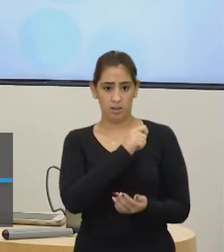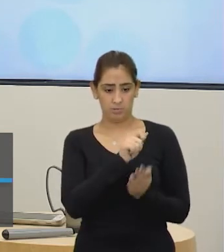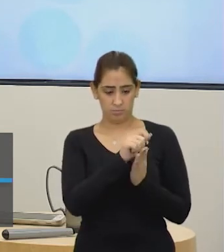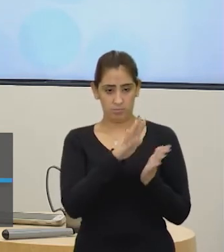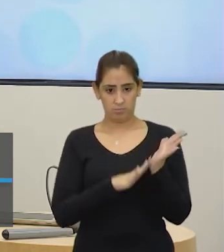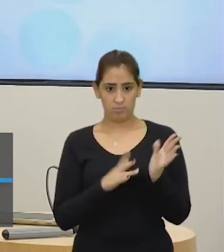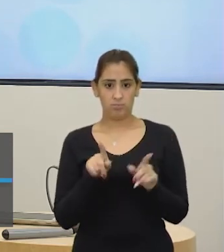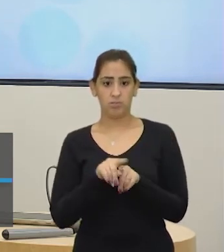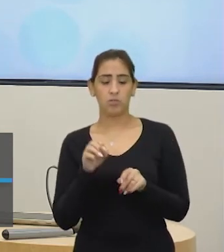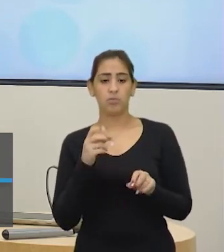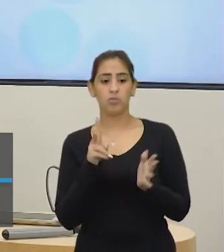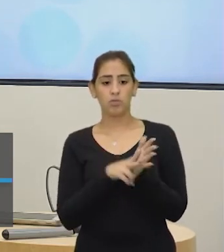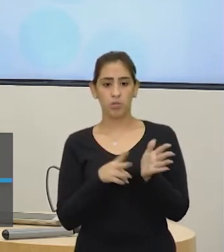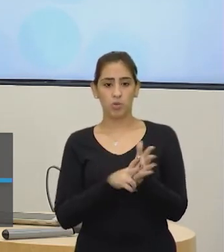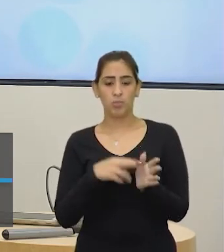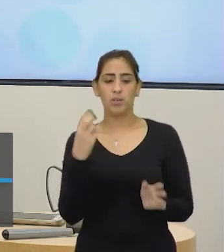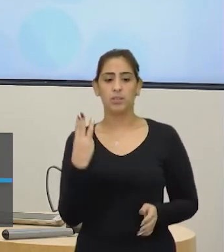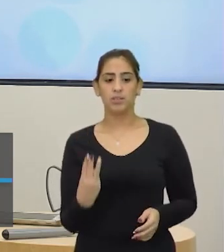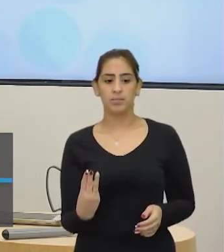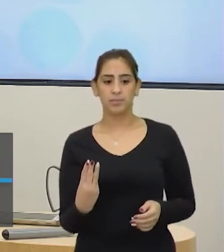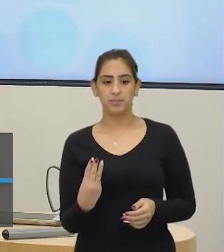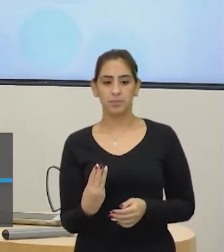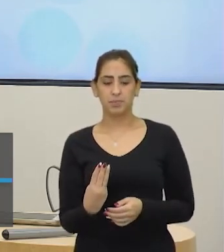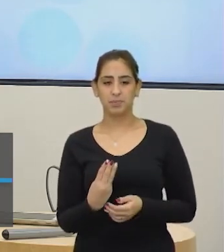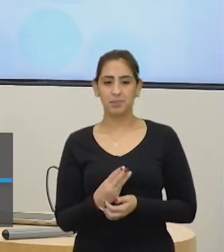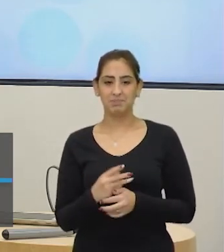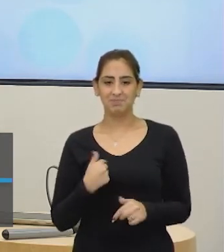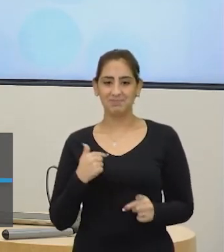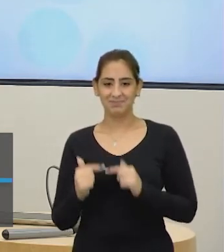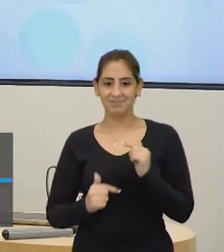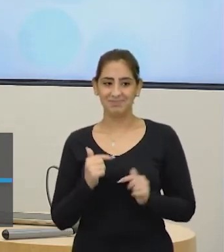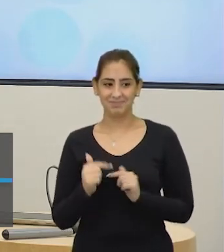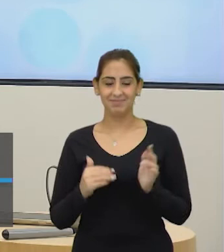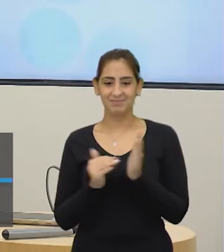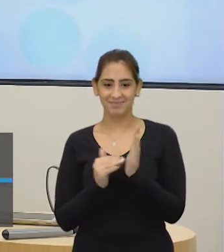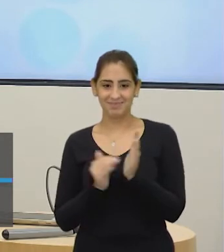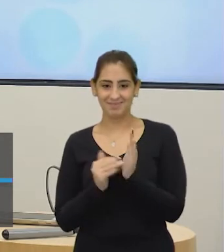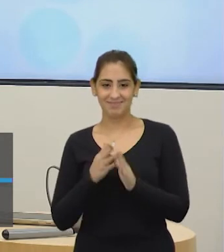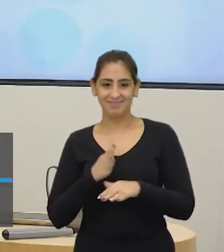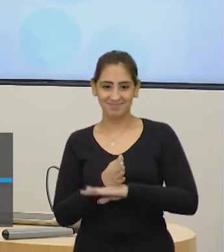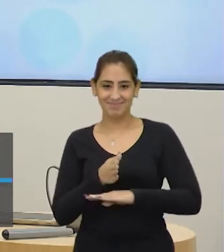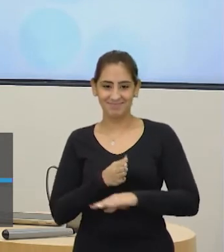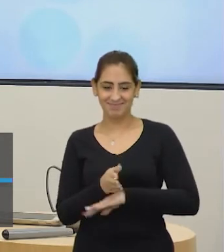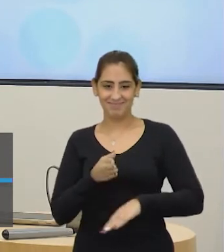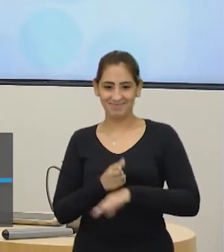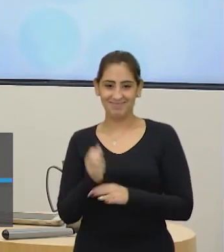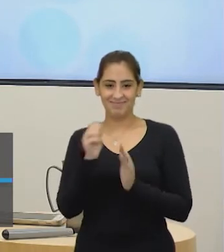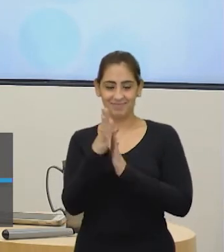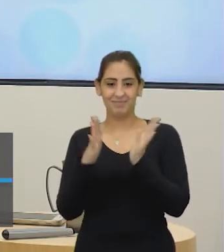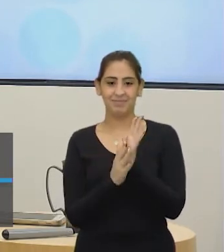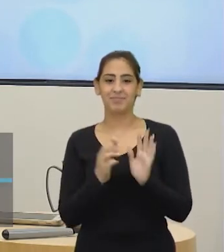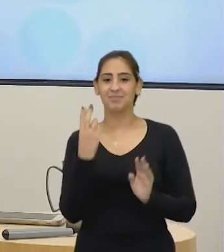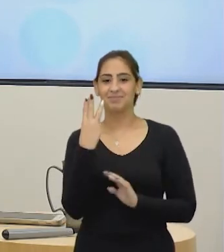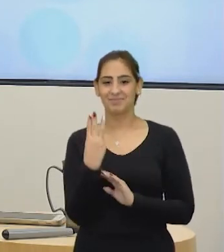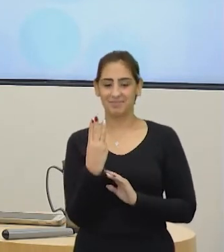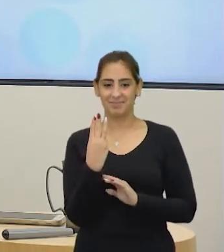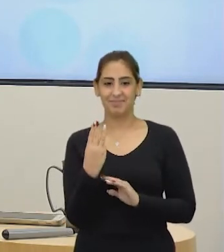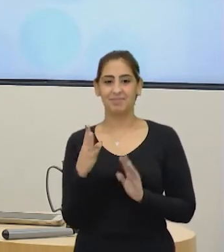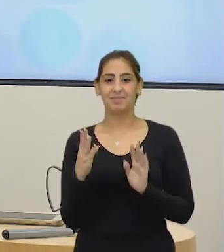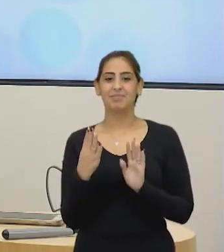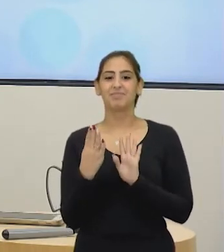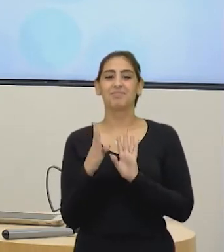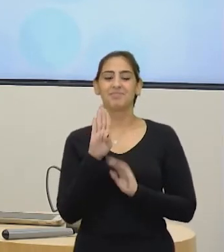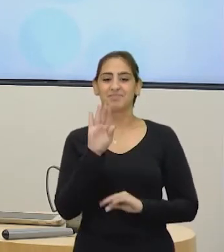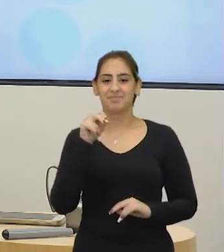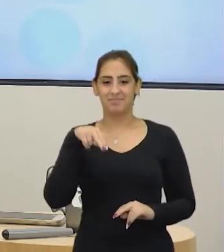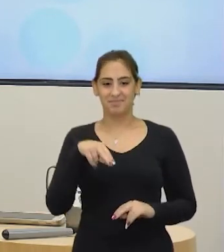Então lembrando que a gente já está no 4º bimestre, mas estamos trabalhando a última sequência de atividades do caderno do terceiro bimestre, o volume 3, tá? Então